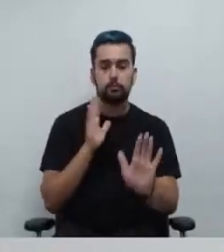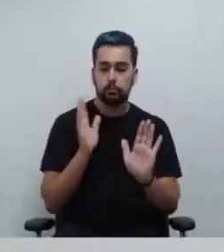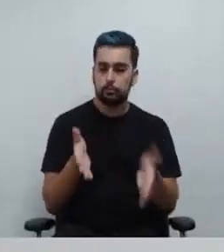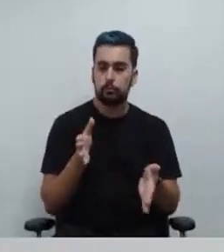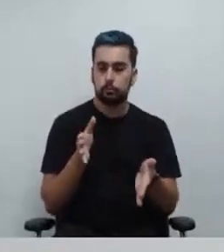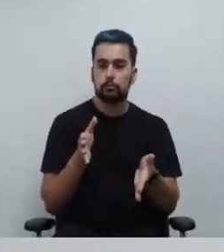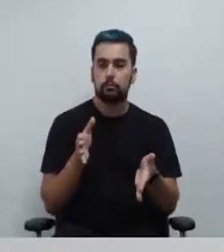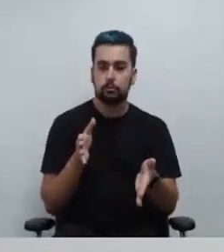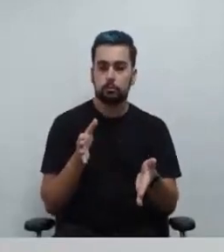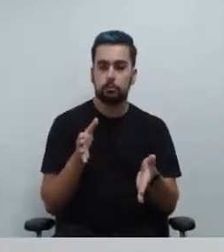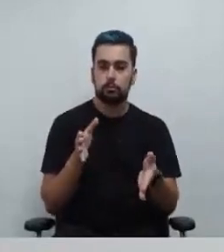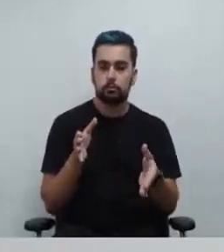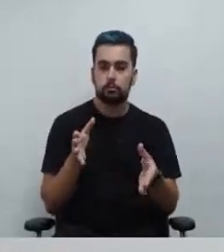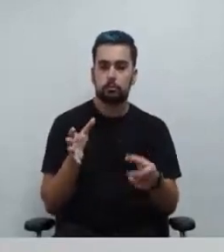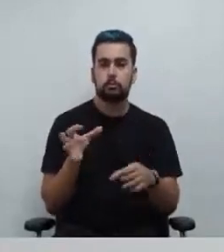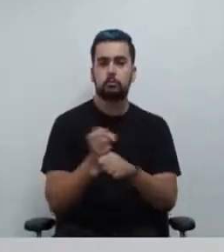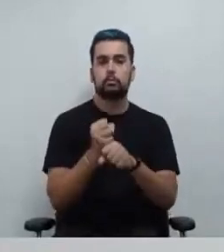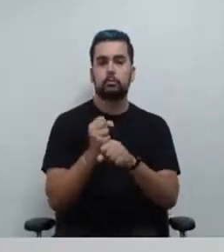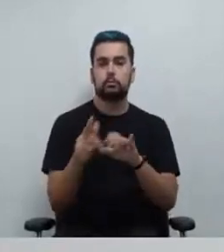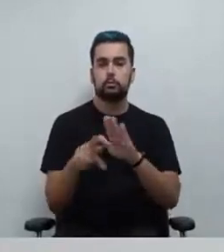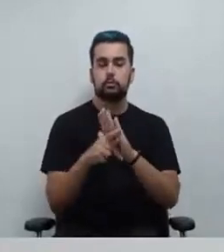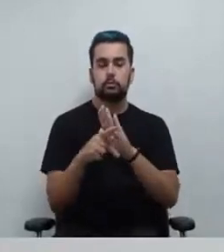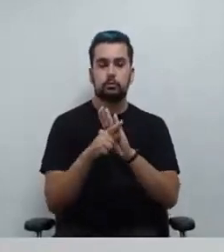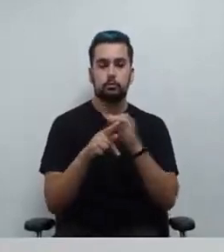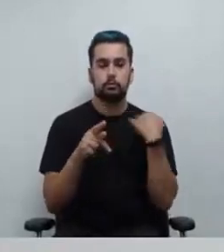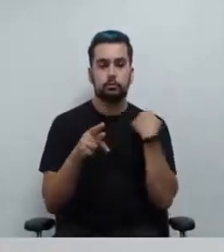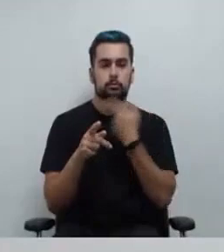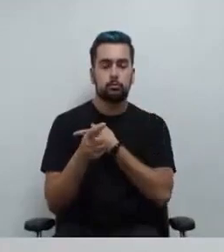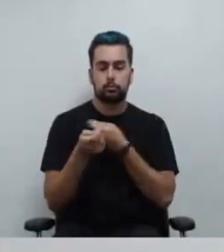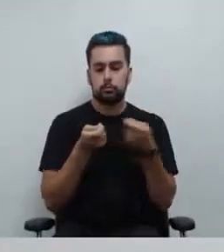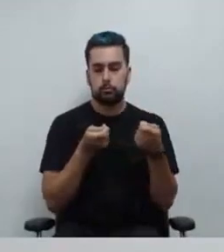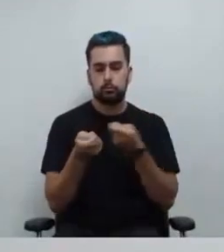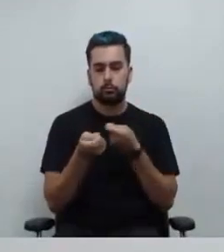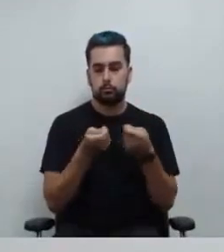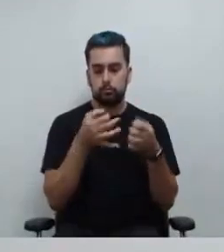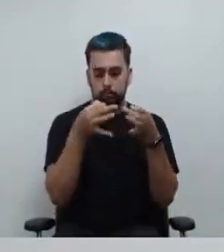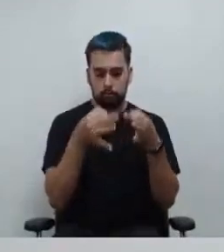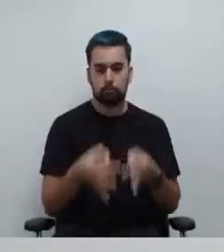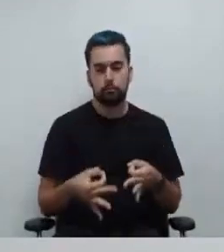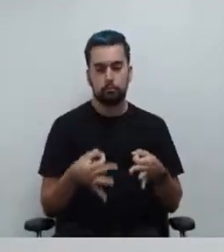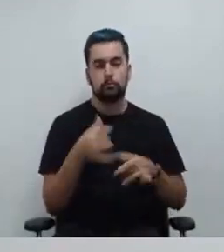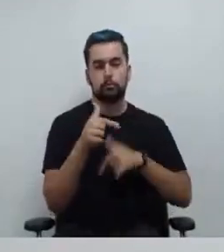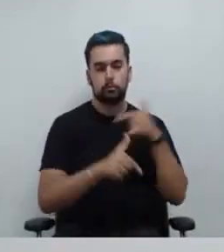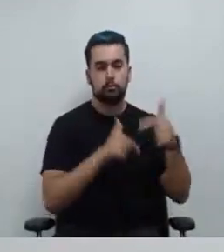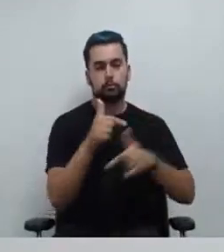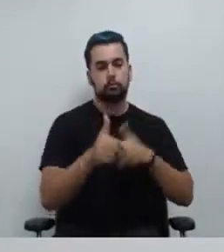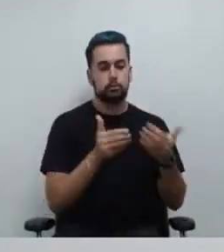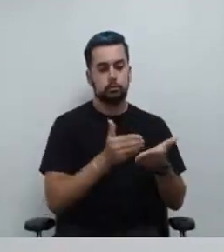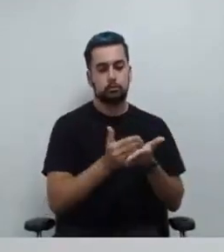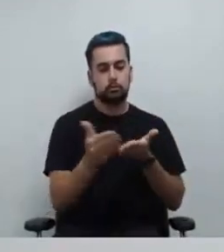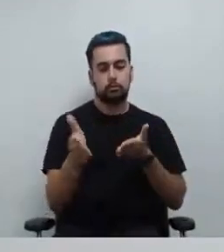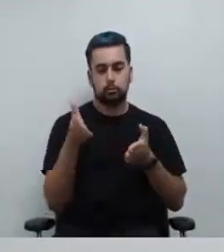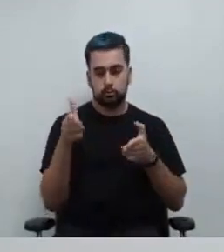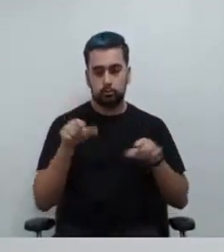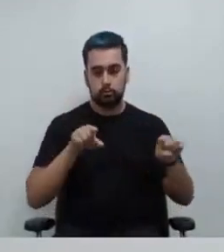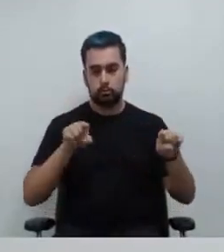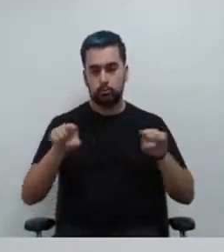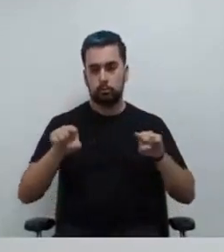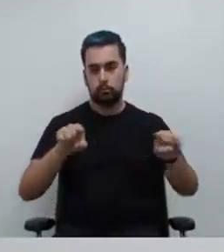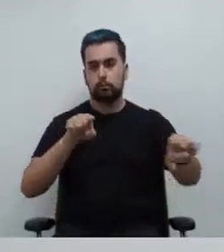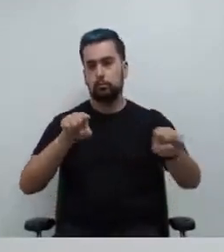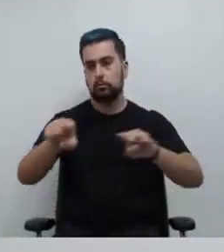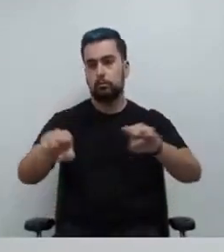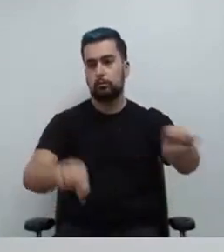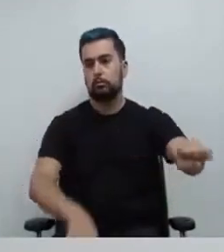dosagem, a calibragem aqui dos nossos ajustes, certamente aí esse trabalho vai se iniciar em paralelo, né? Acho